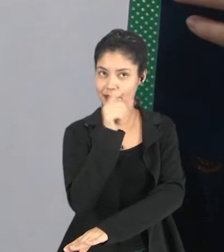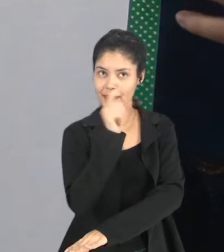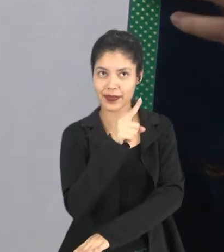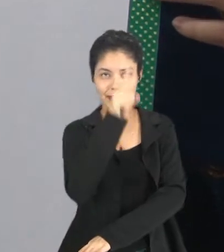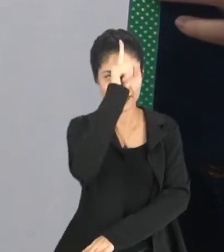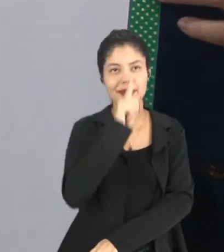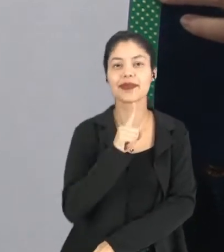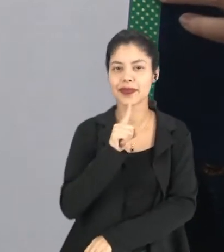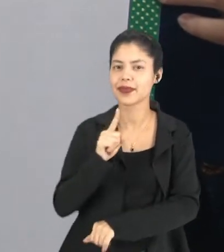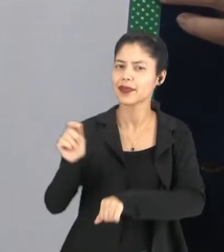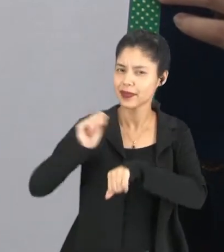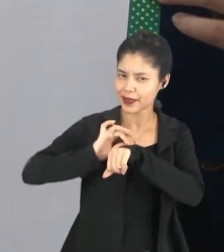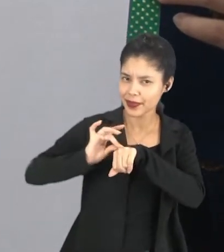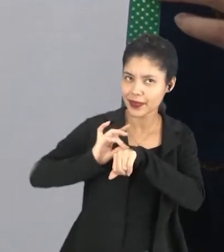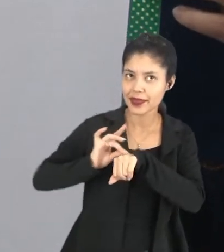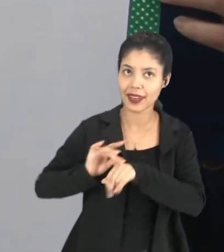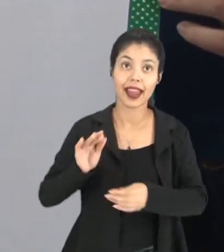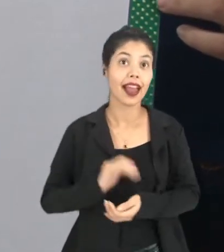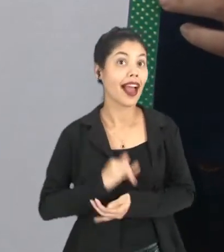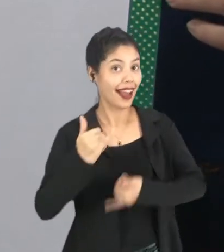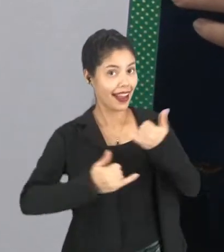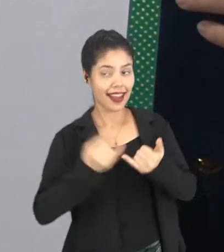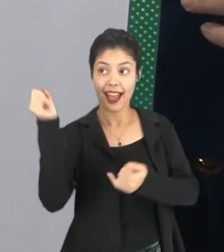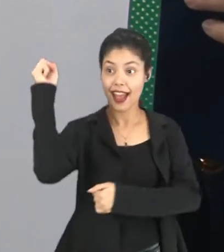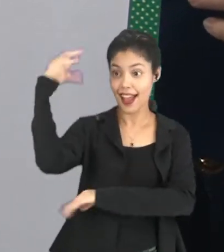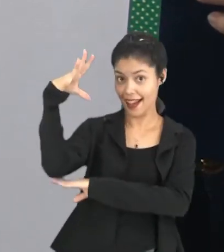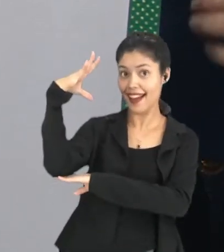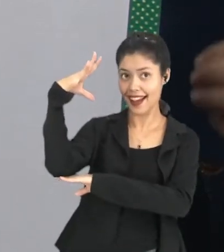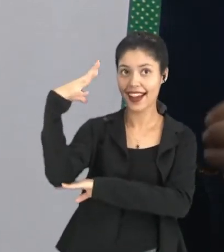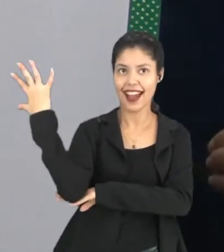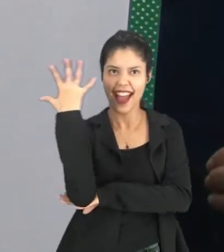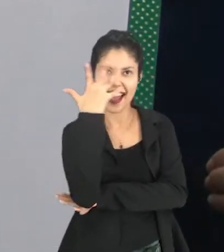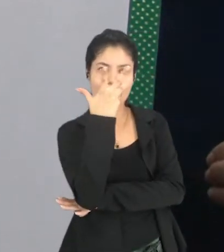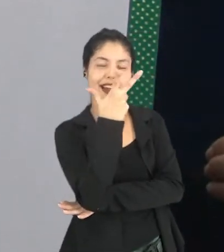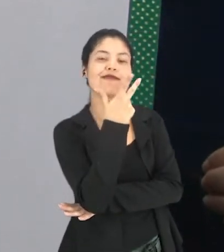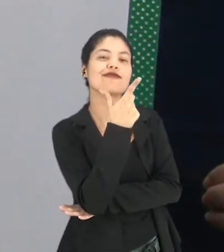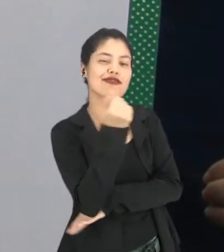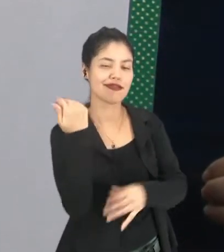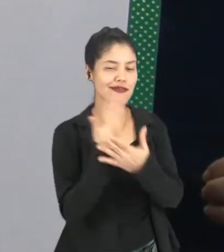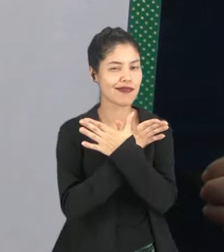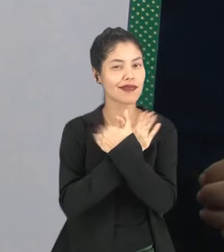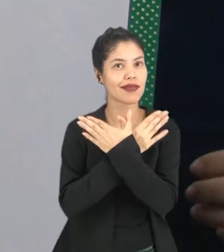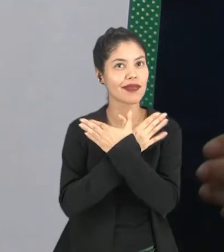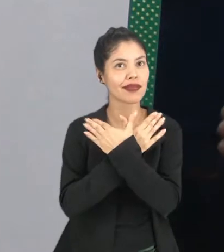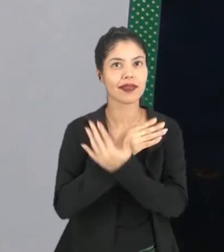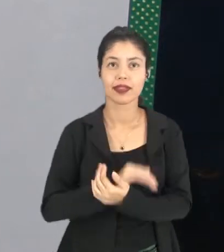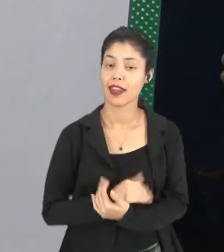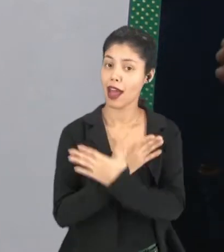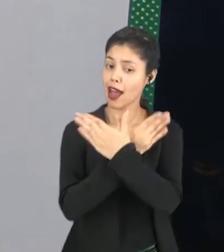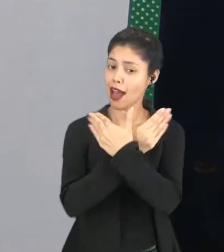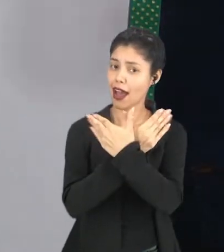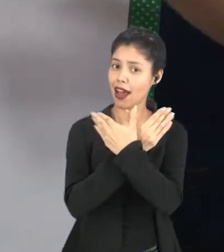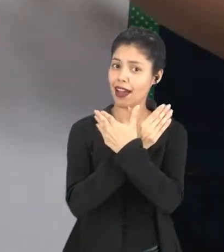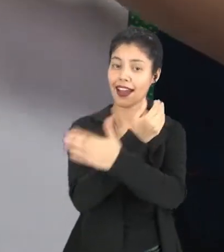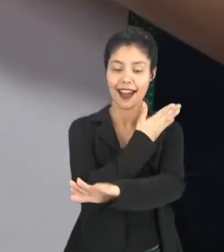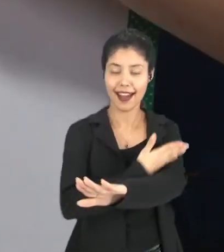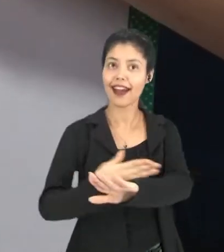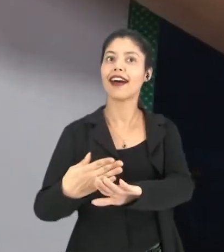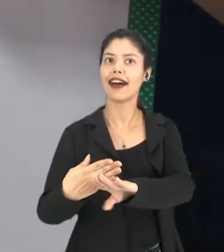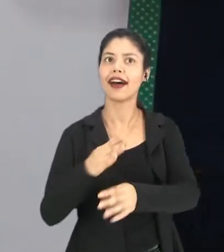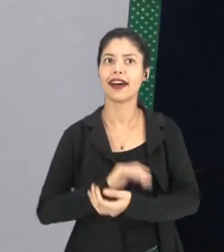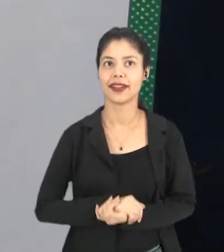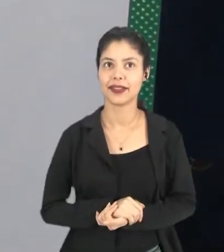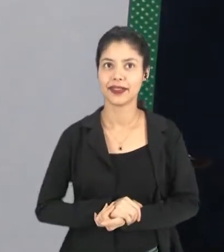azuis, amarelas e pretas, brincam na luz as belas borboletas. Borboletas